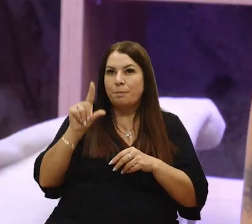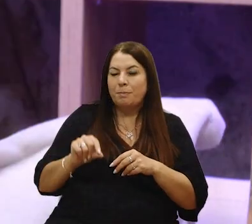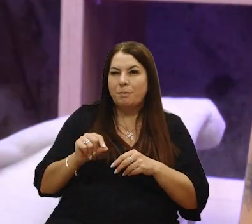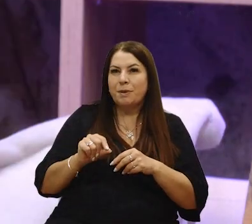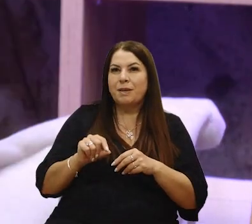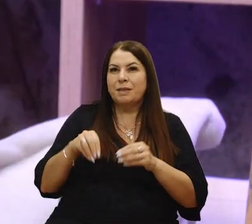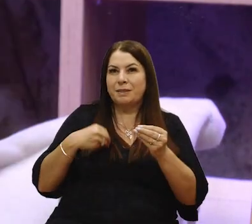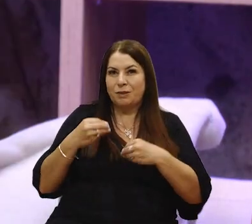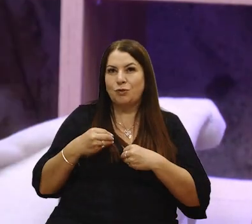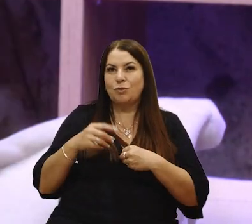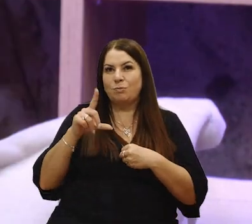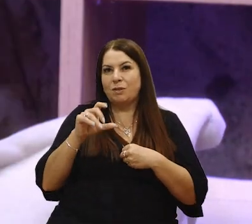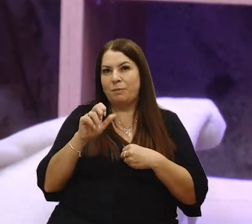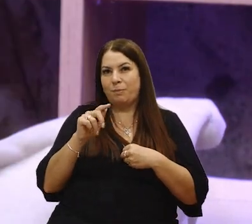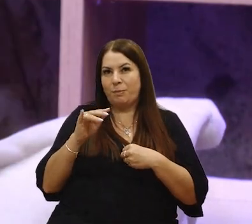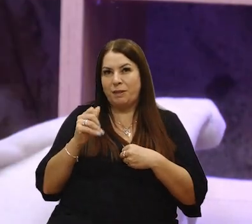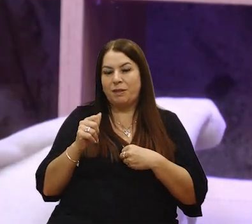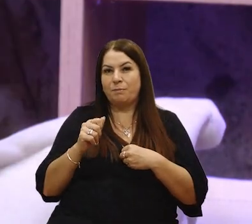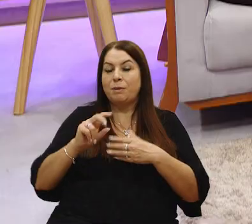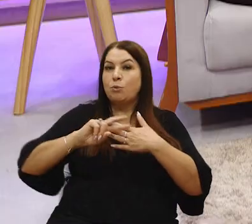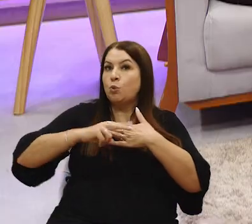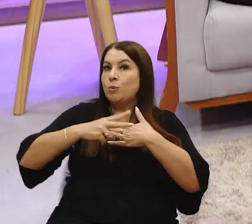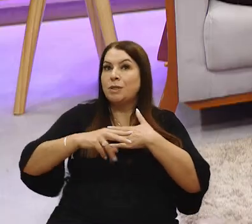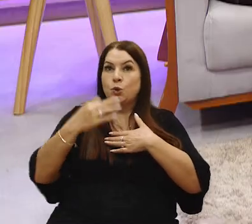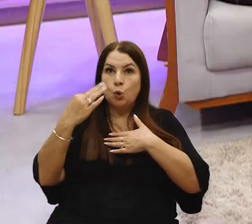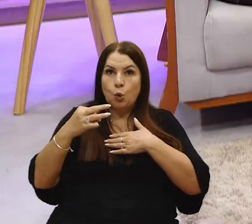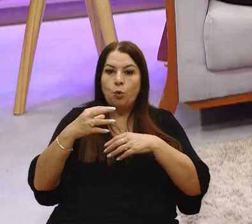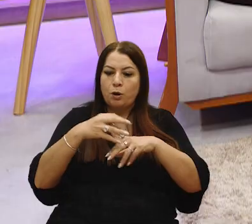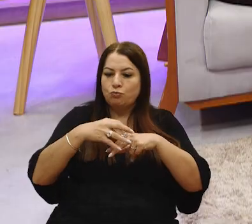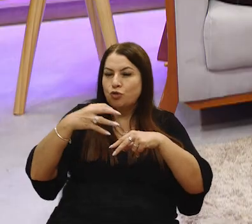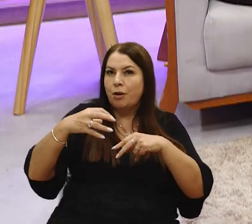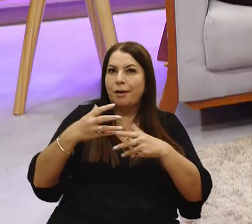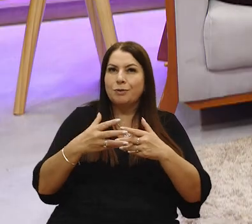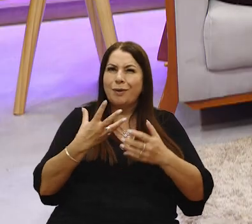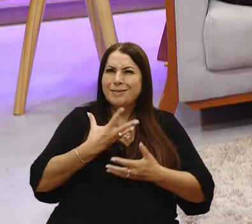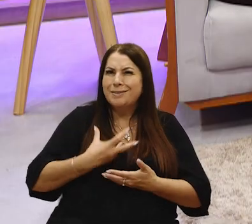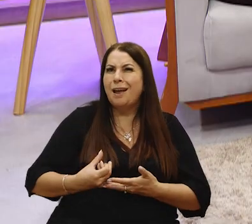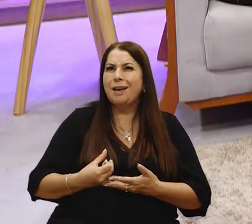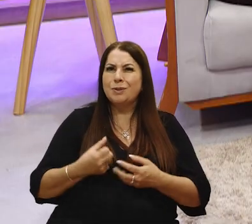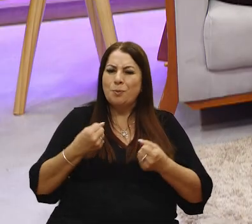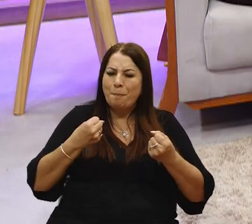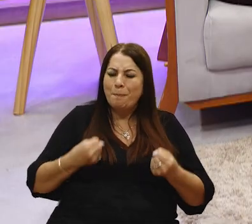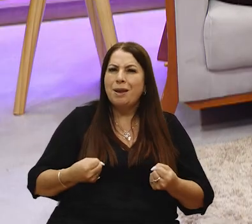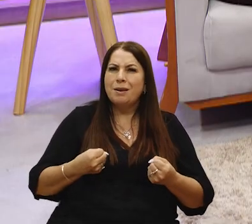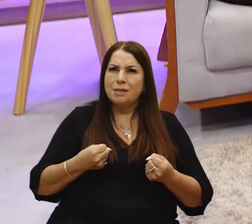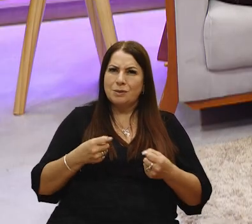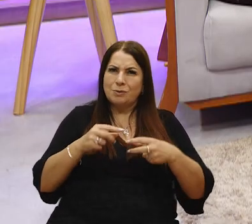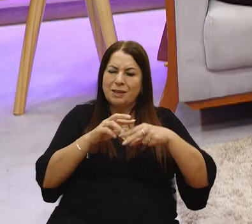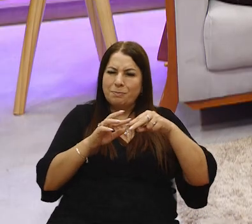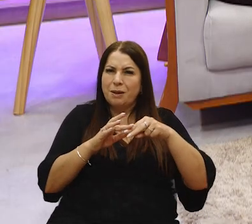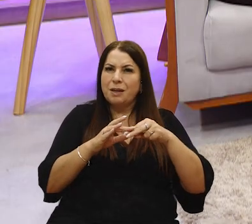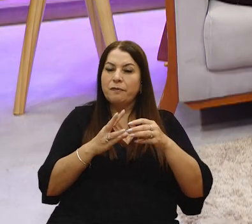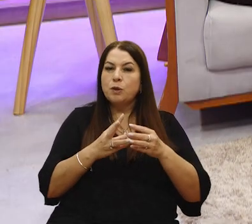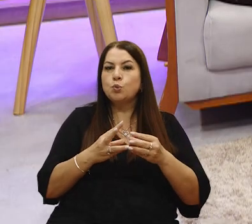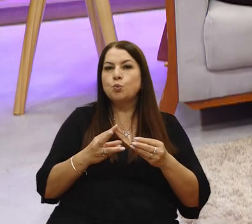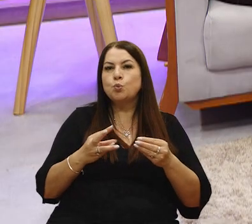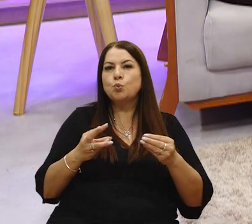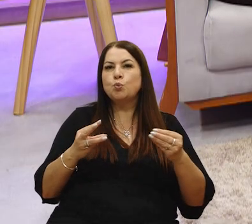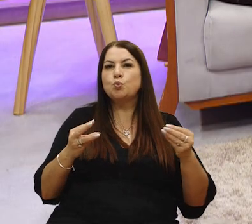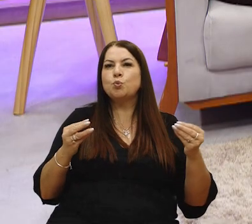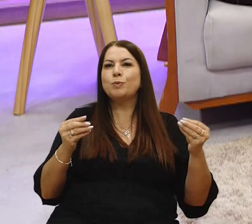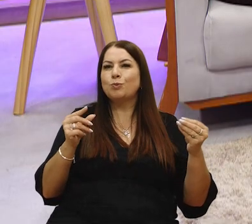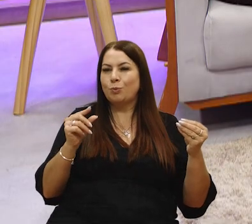para poder aliviar esses sintomas do lipedema. Exatamente, porque como consequência, a dor, o inchaço, o cansaço, o peso nas pernas, ele